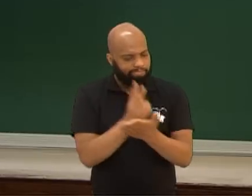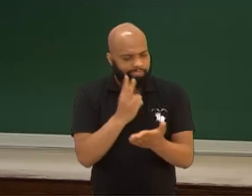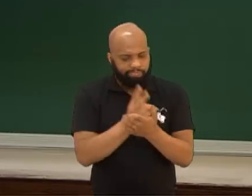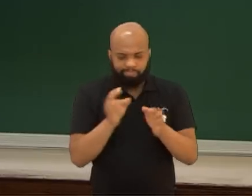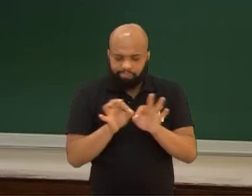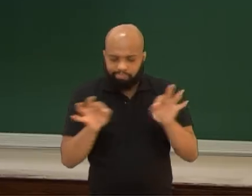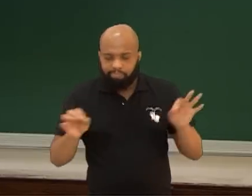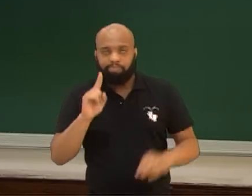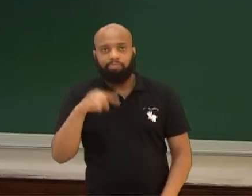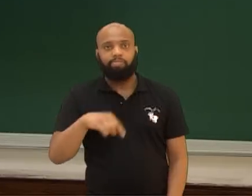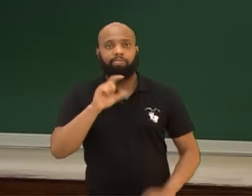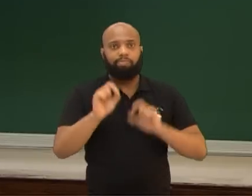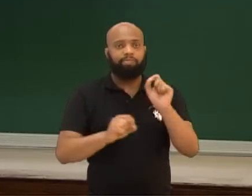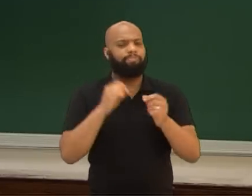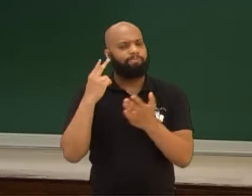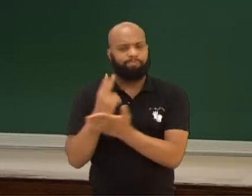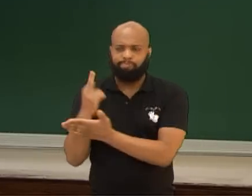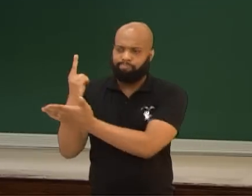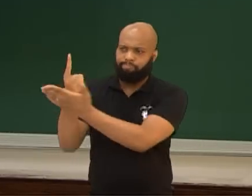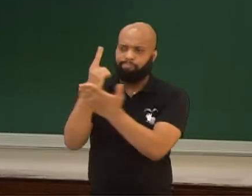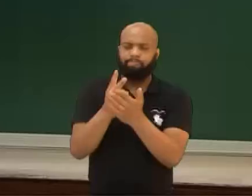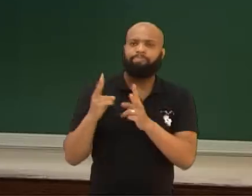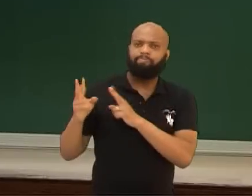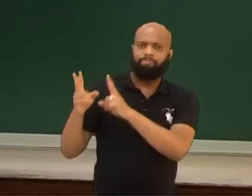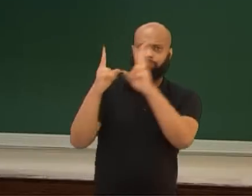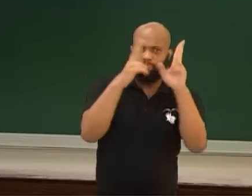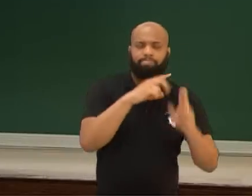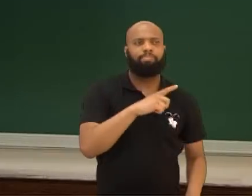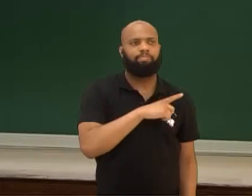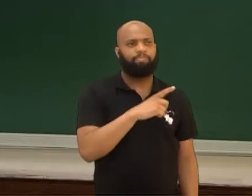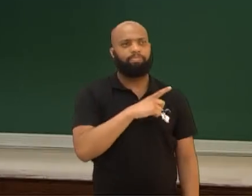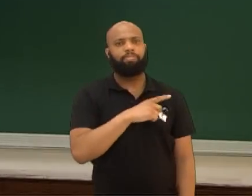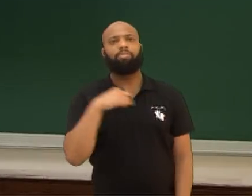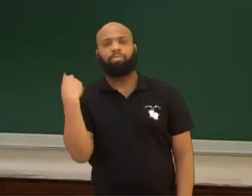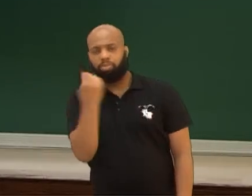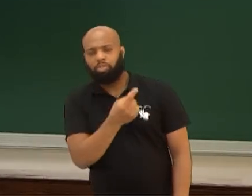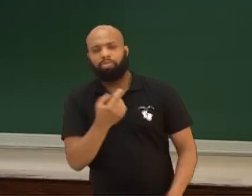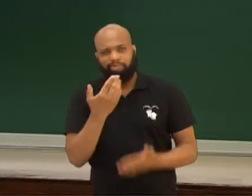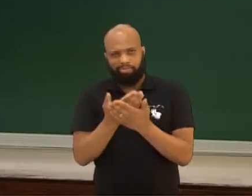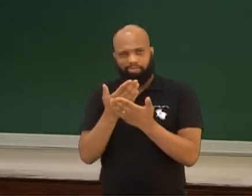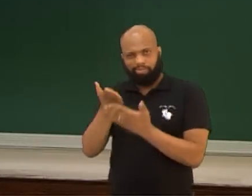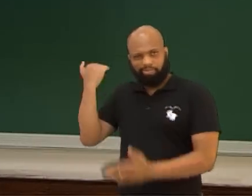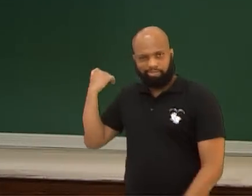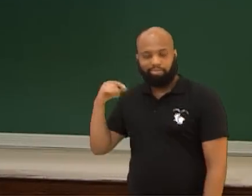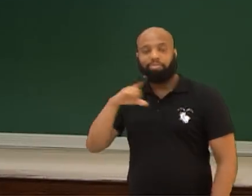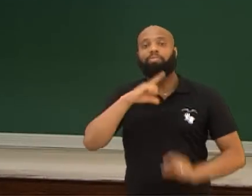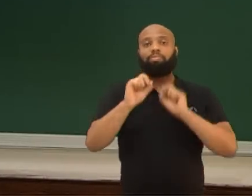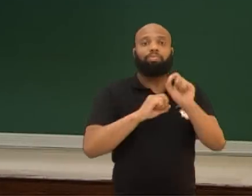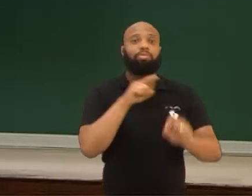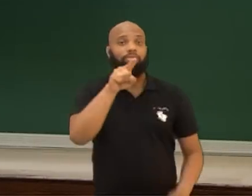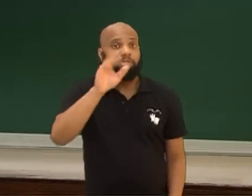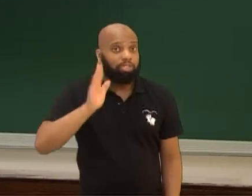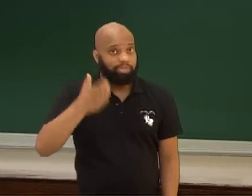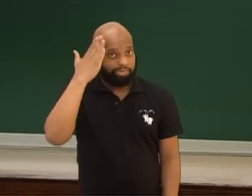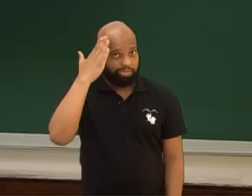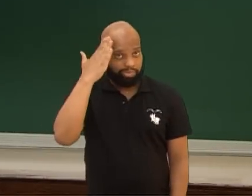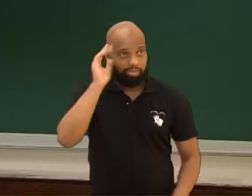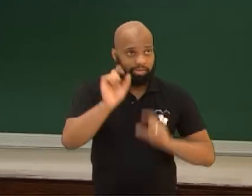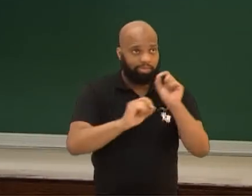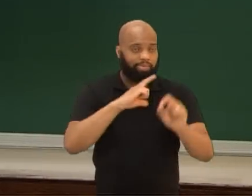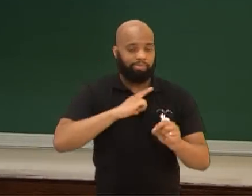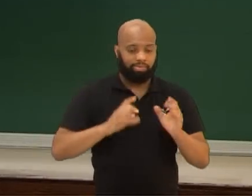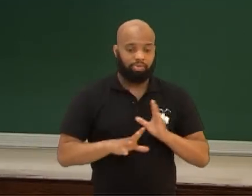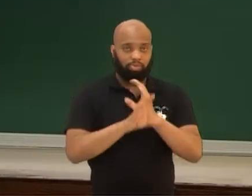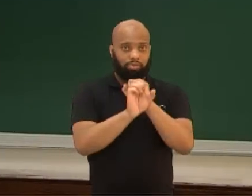gente diz que eles são congruentes, tá bom? A gente acabou, se vocês anotaram, você sabe que a soma